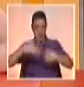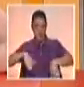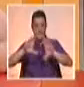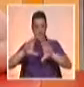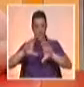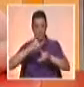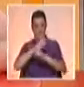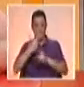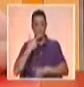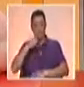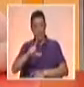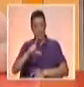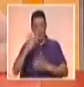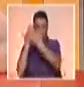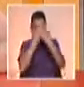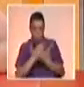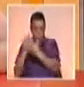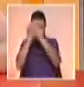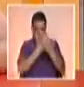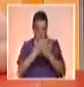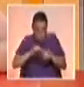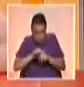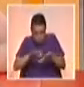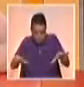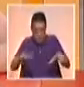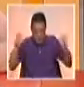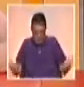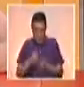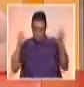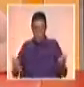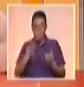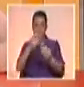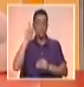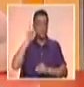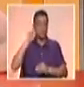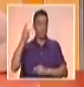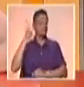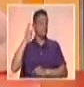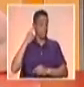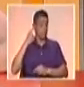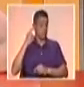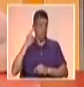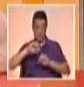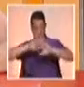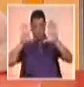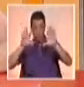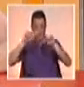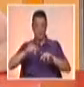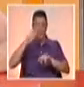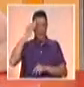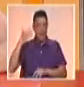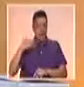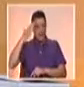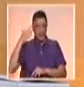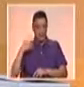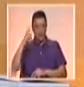para a língua como uma língua, estudá-la. Uhum. E difundi-la e divulgá-la, uhum. Porque ela é muito importante para os ouvintes, sem dúvida. A Anabela dizia